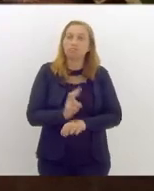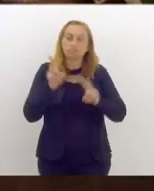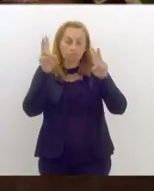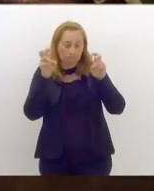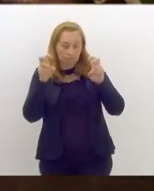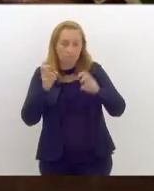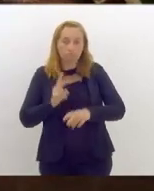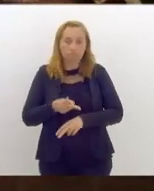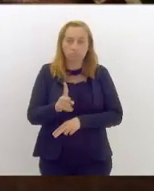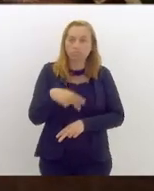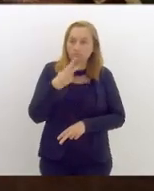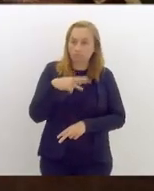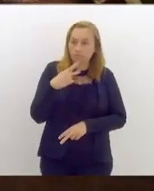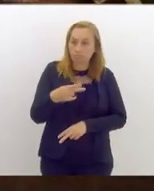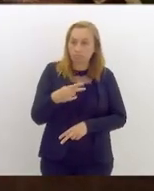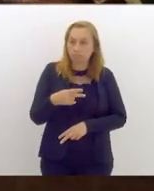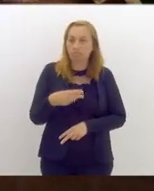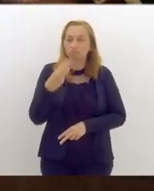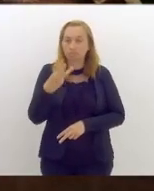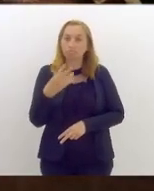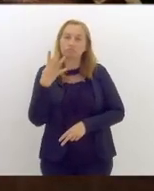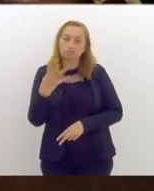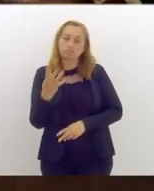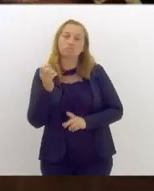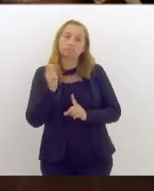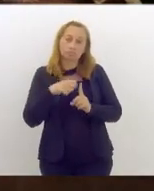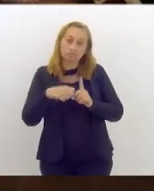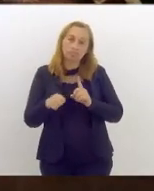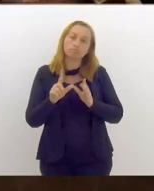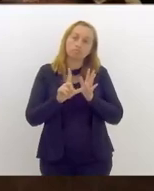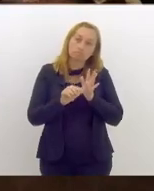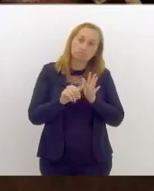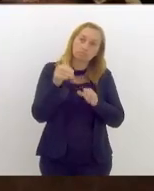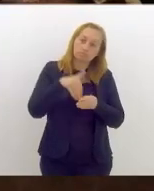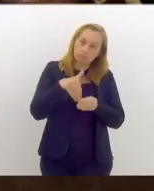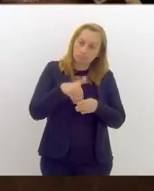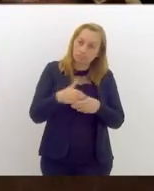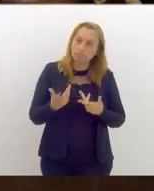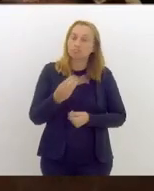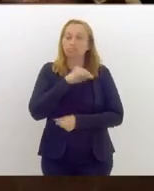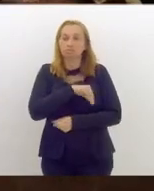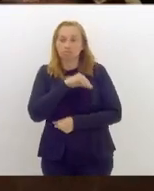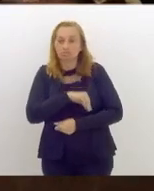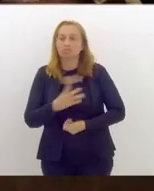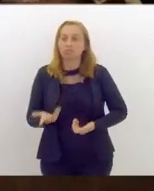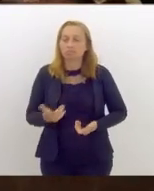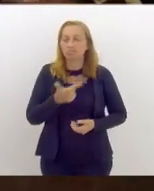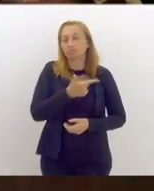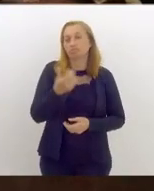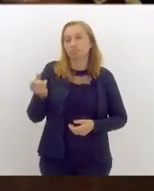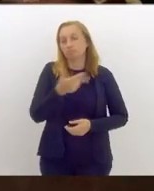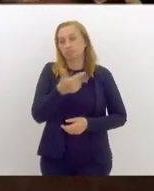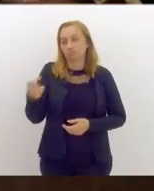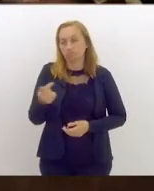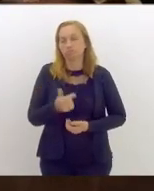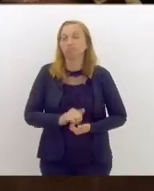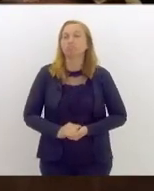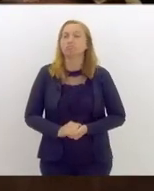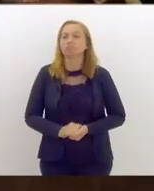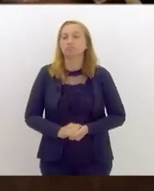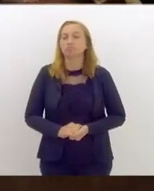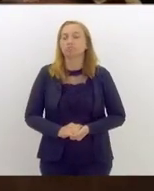vossa excelência sempre faz referência de três quatro meses de salários atrasados durante os anos 2016/2017